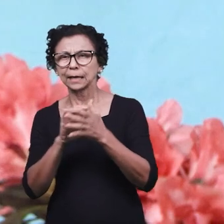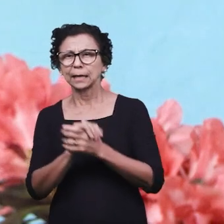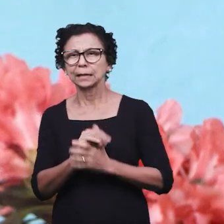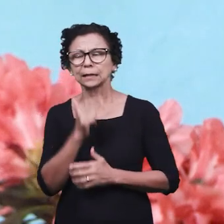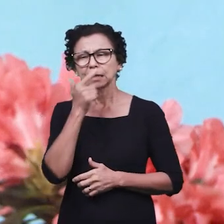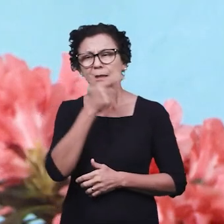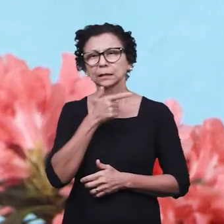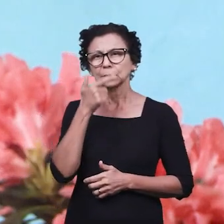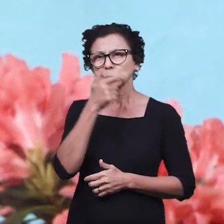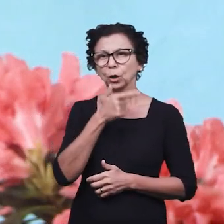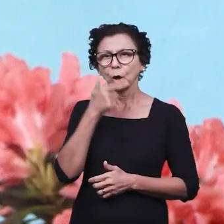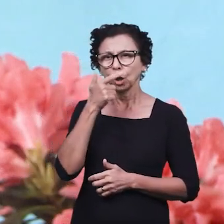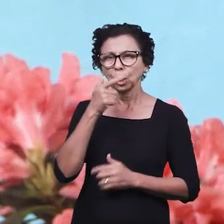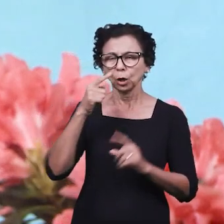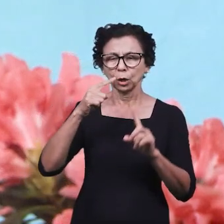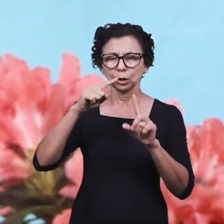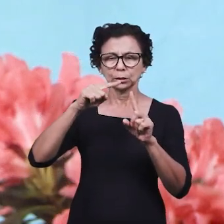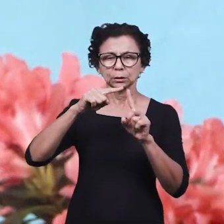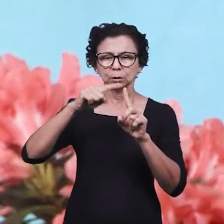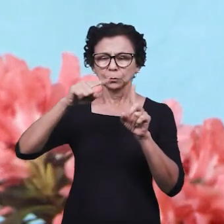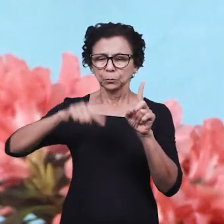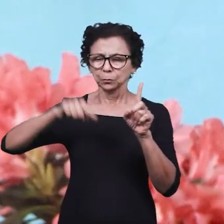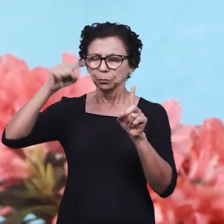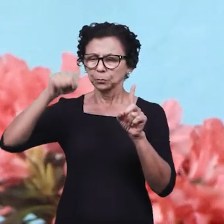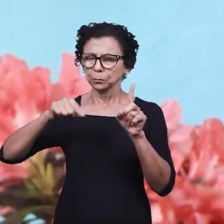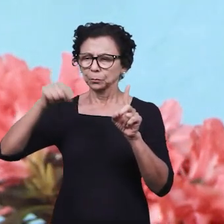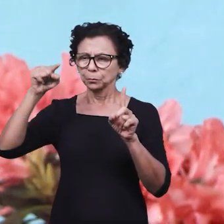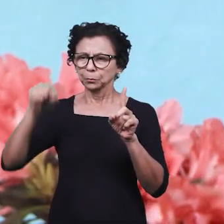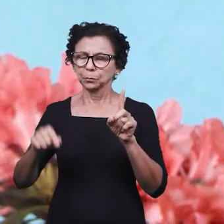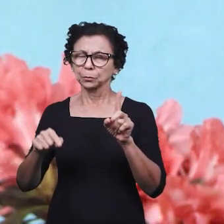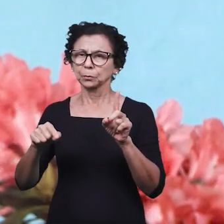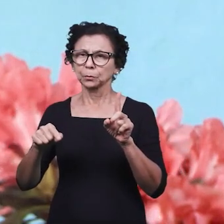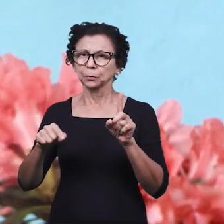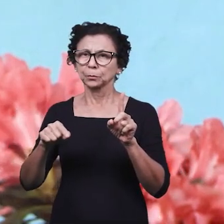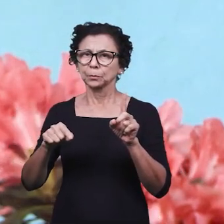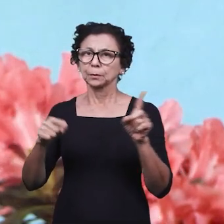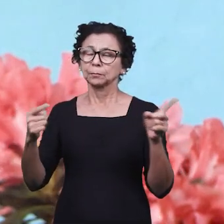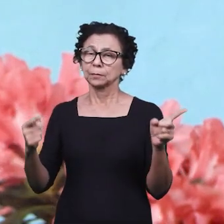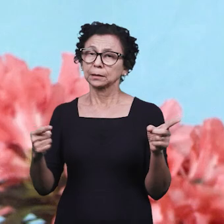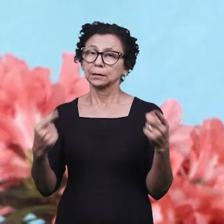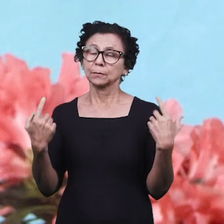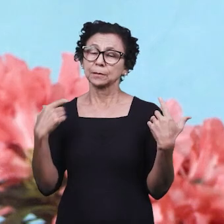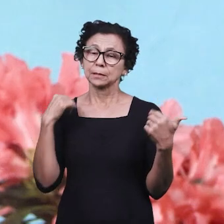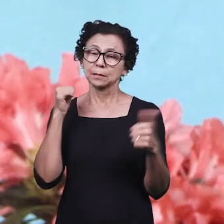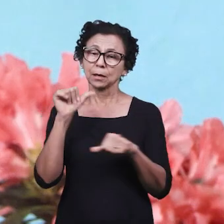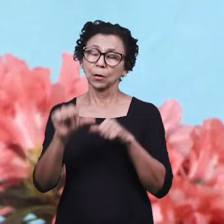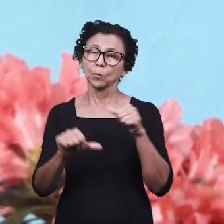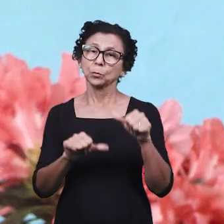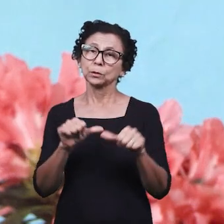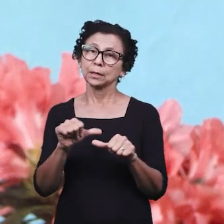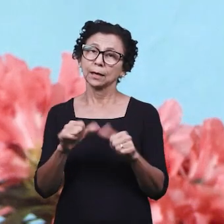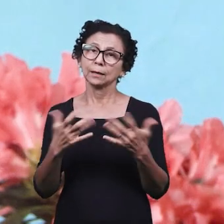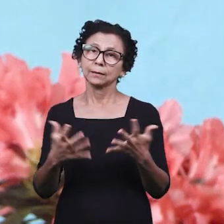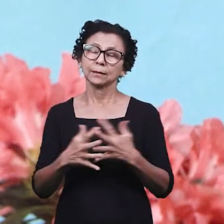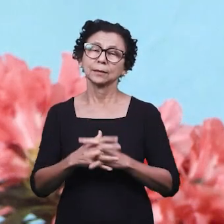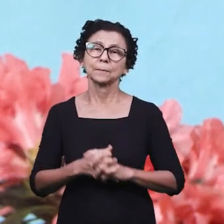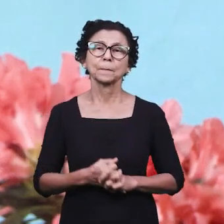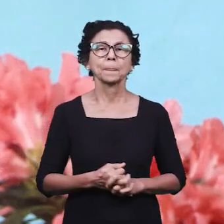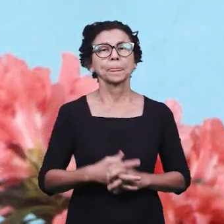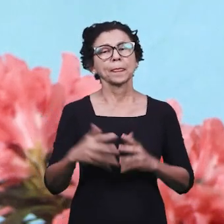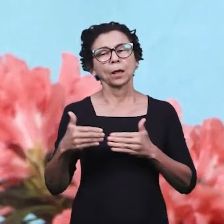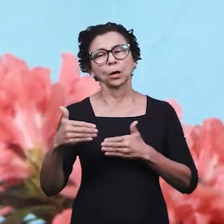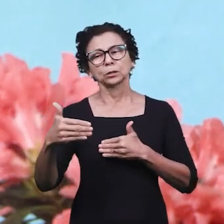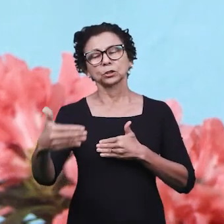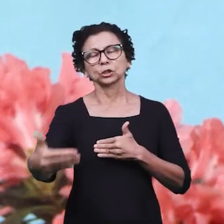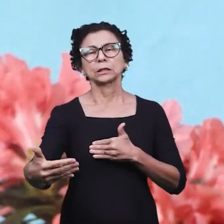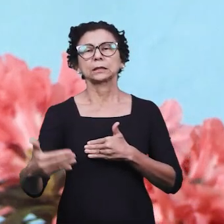a doença. E neste momento é fundamental que a pessoa tenha mudanças de hábitos através da implantação de uma rotina de